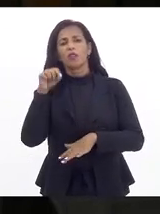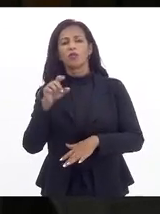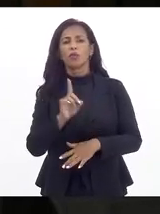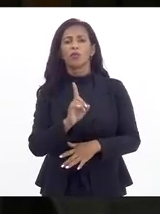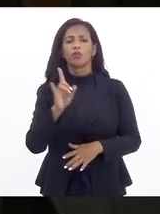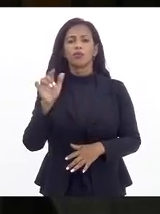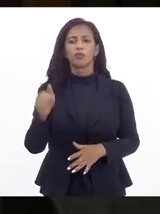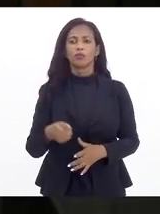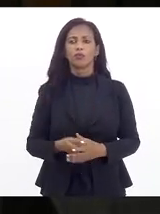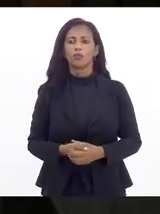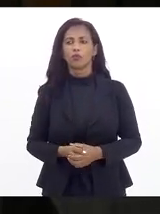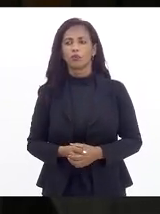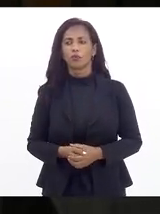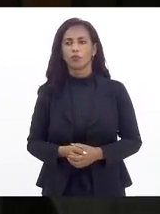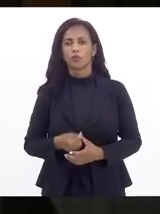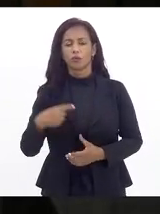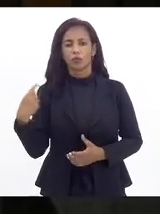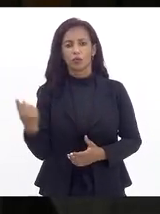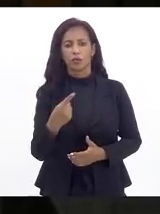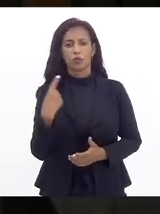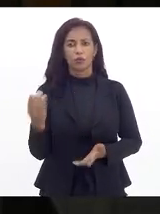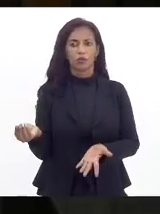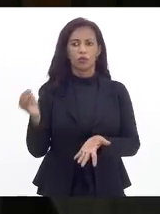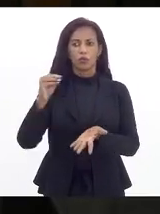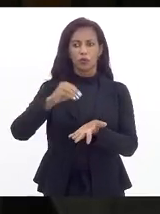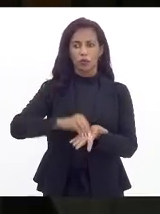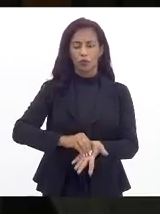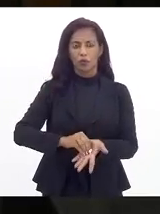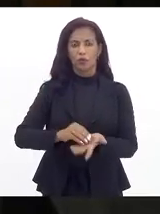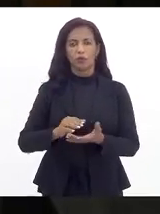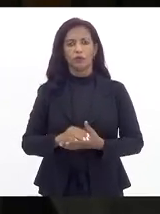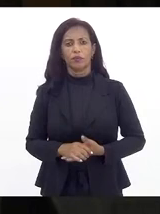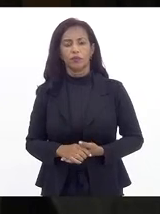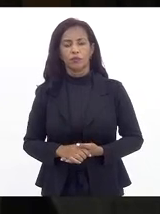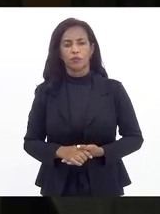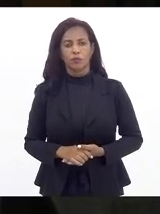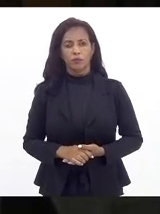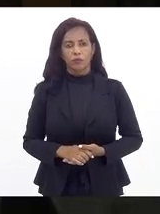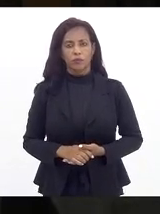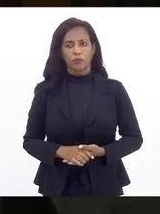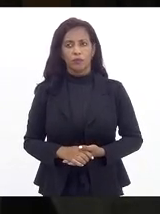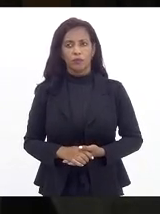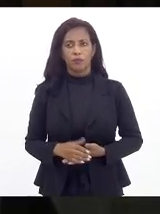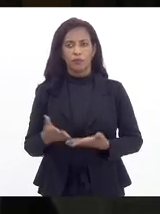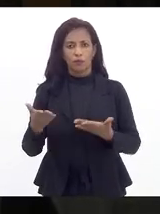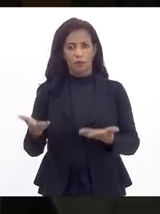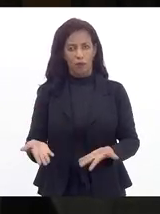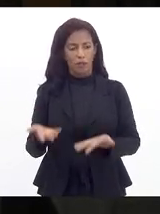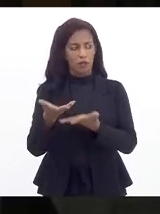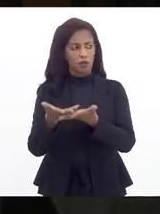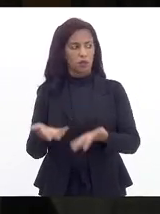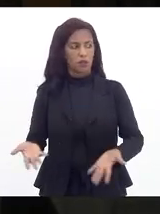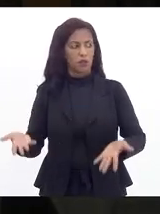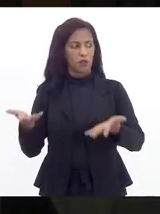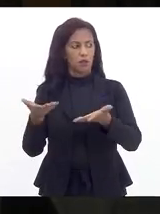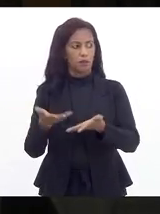data que nós colocamos, criamos uma data para que seja celebrado